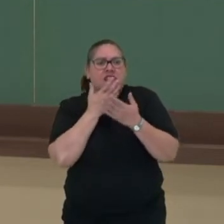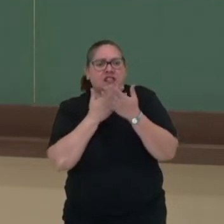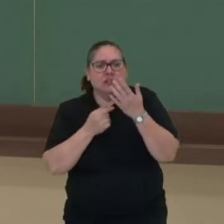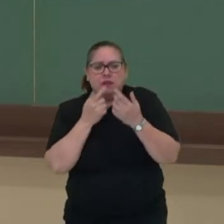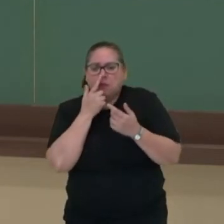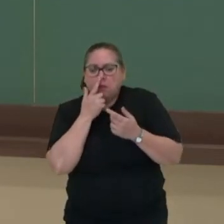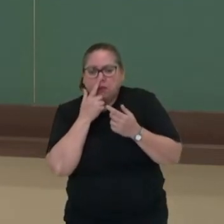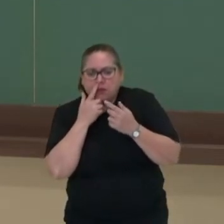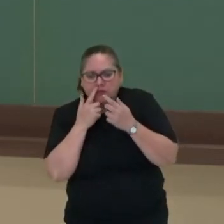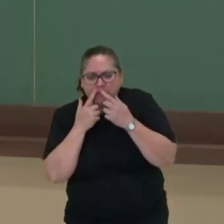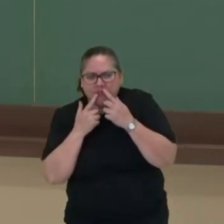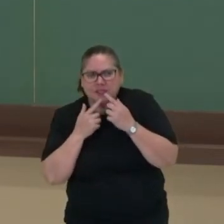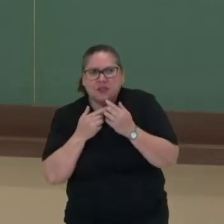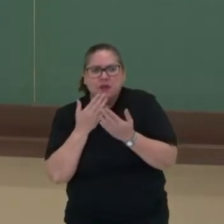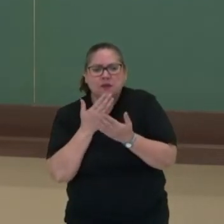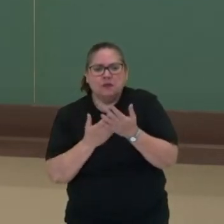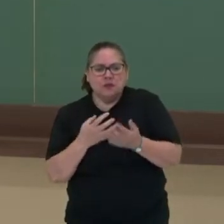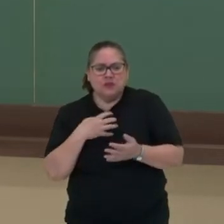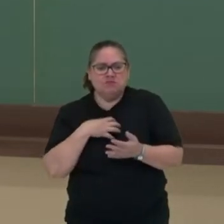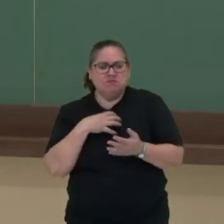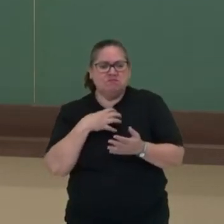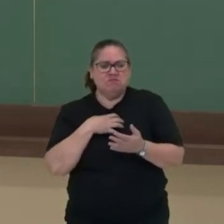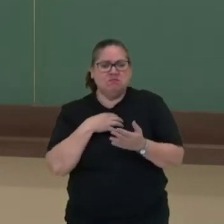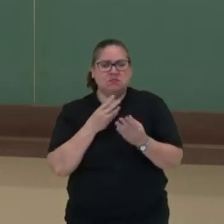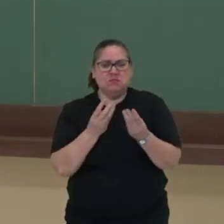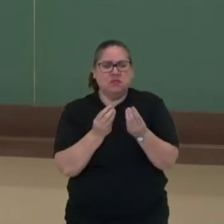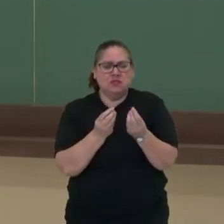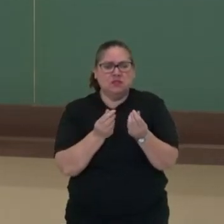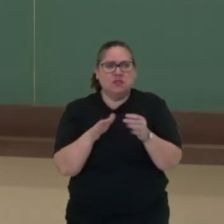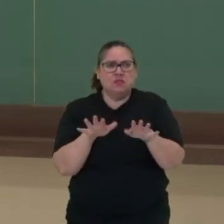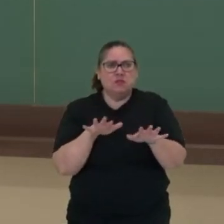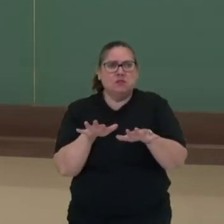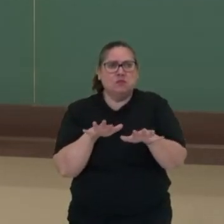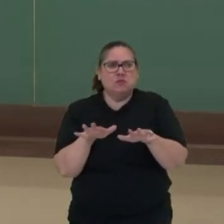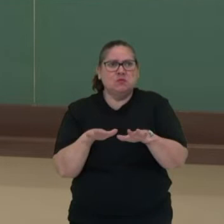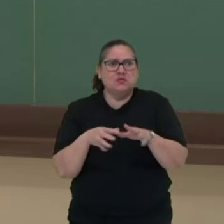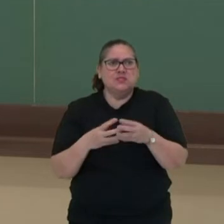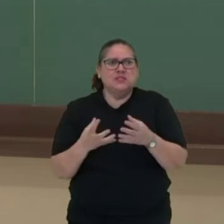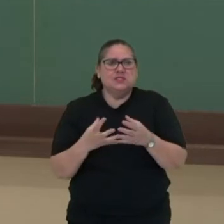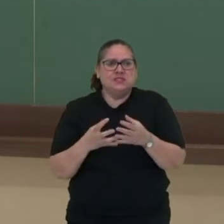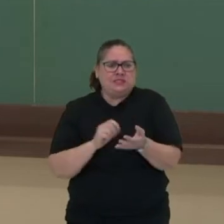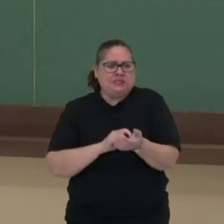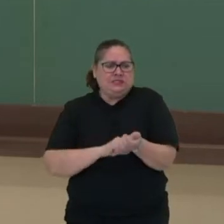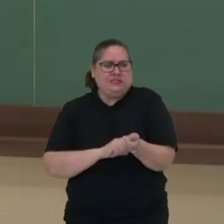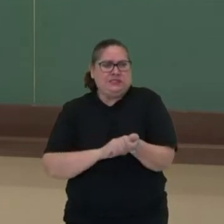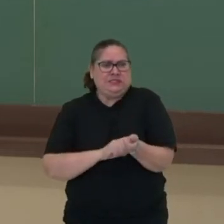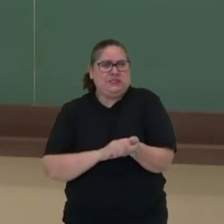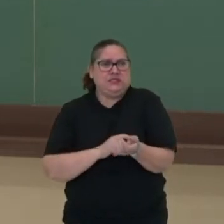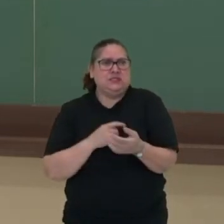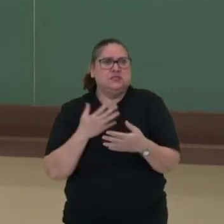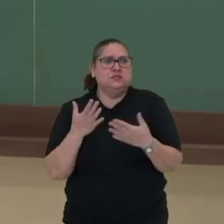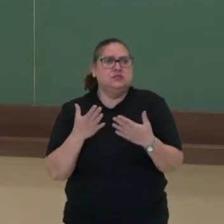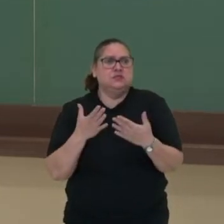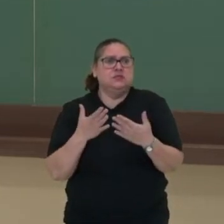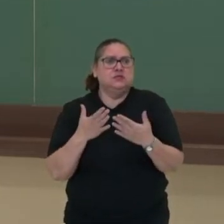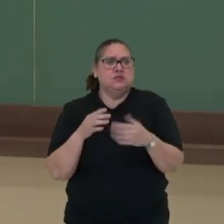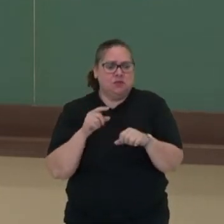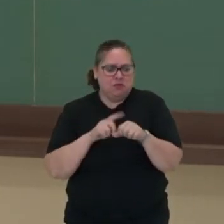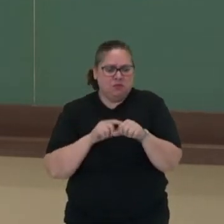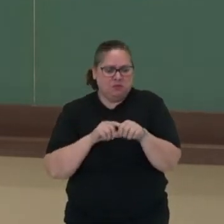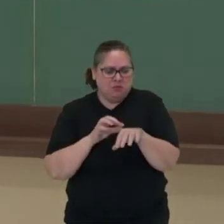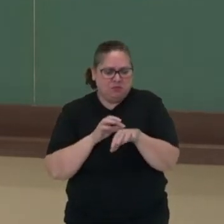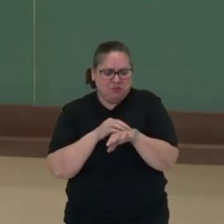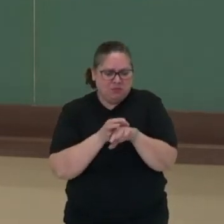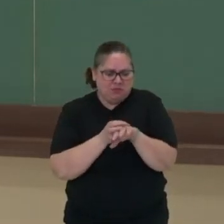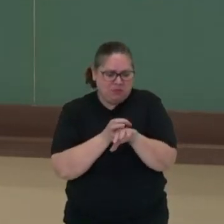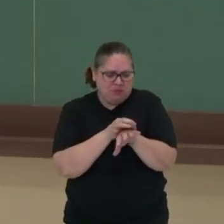mucosas, perda de sensibilidade dos movimentos, uma certa irritabilidade, erupções